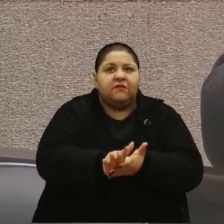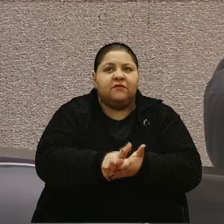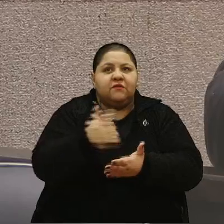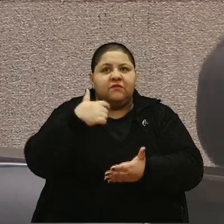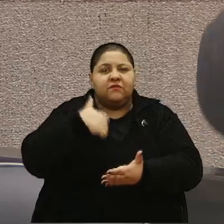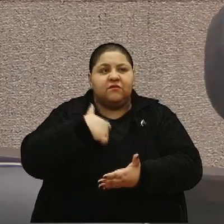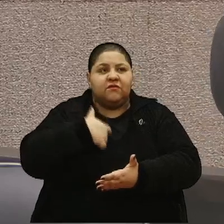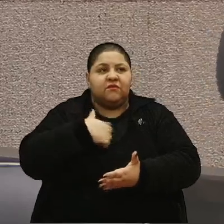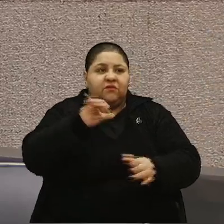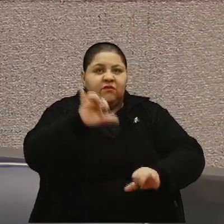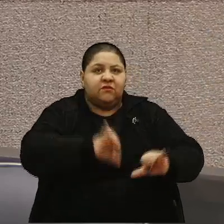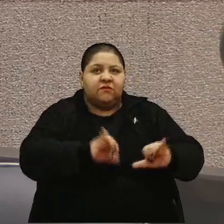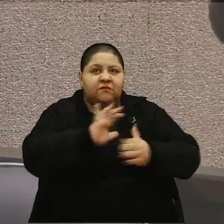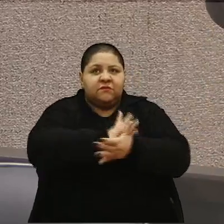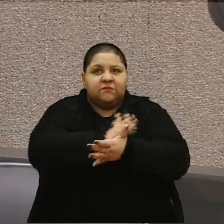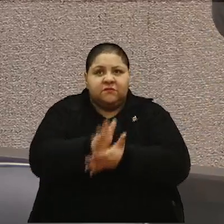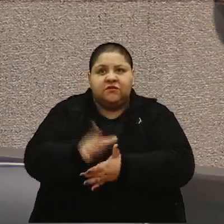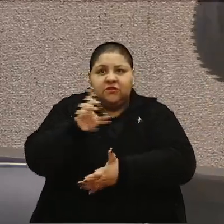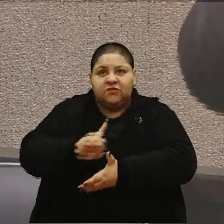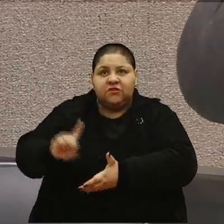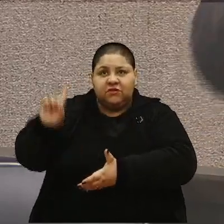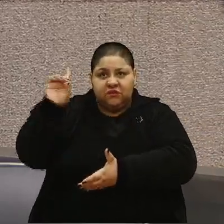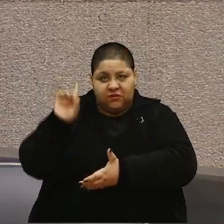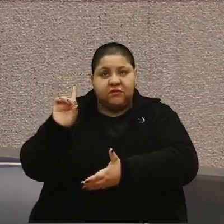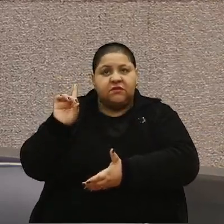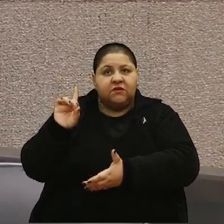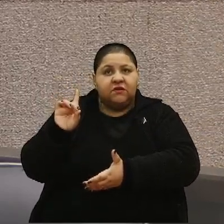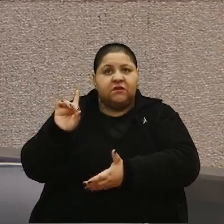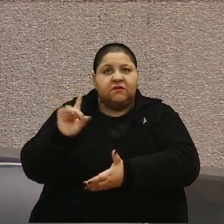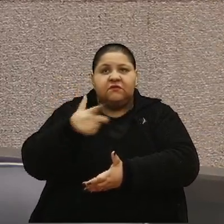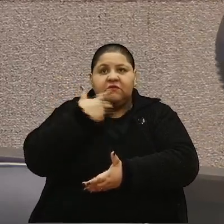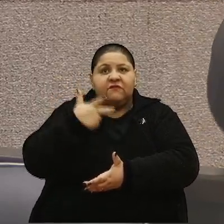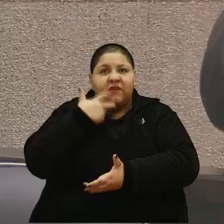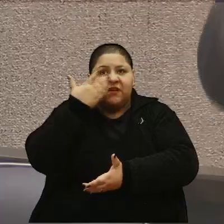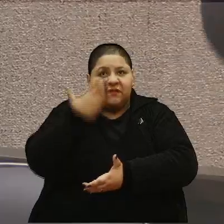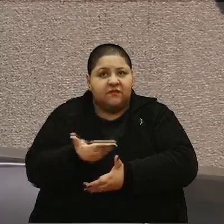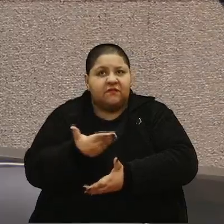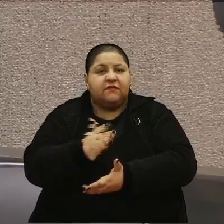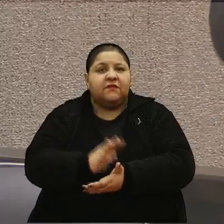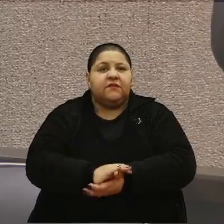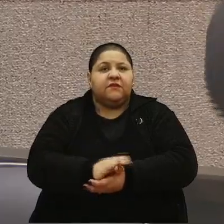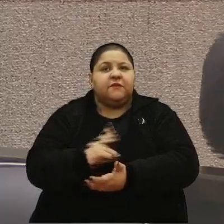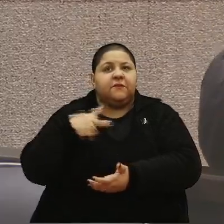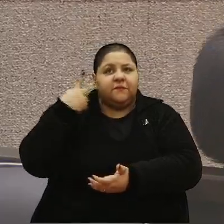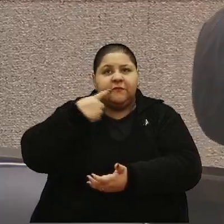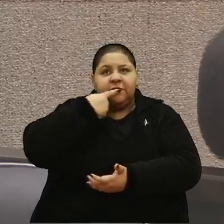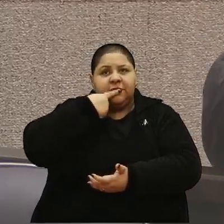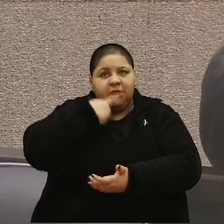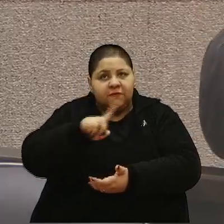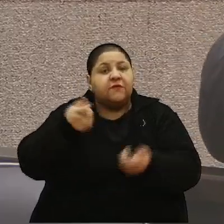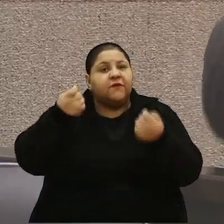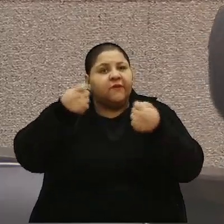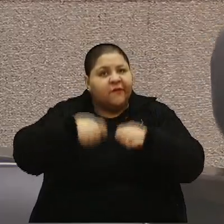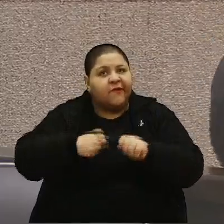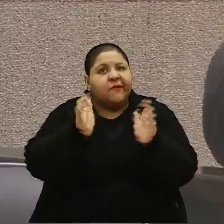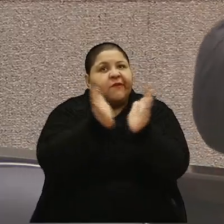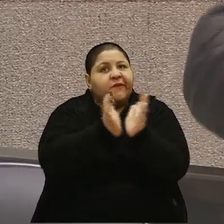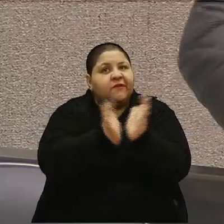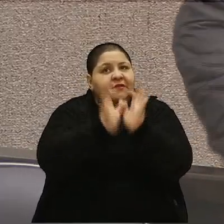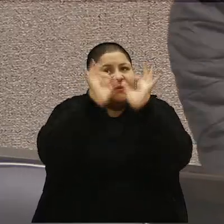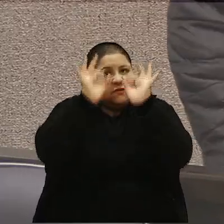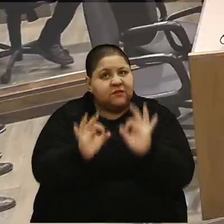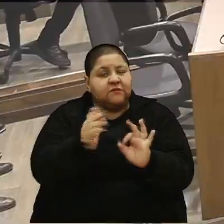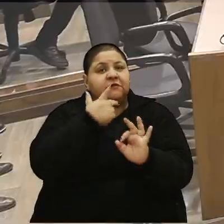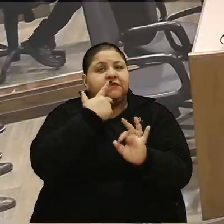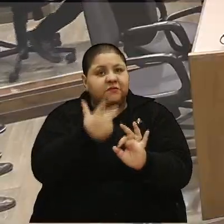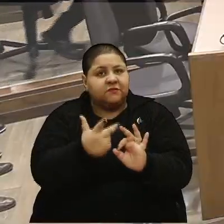sofri preconceito por ser de direita Essa e ordem, nascer na presidente. periferia. E acabei de falar sobre isso. Então, assim, Caleb, é só um preciso que os pouquinho. O senhor colegas tá com a sejam palavra coerentes com a ainda. sua